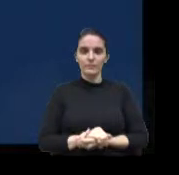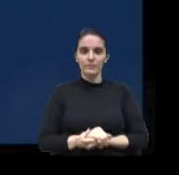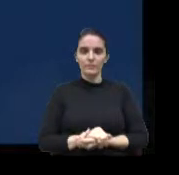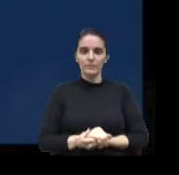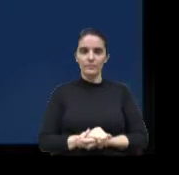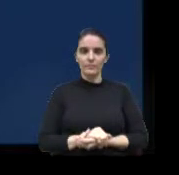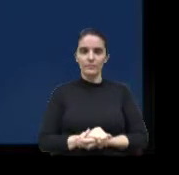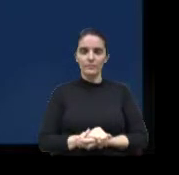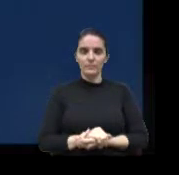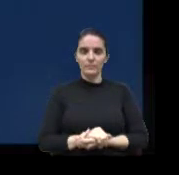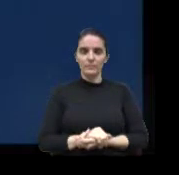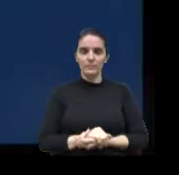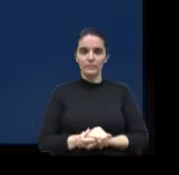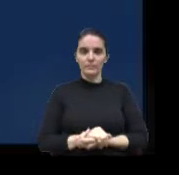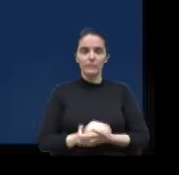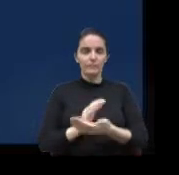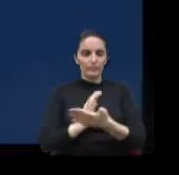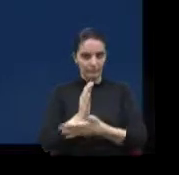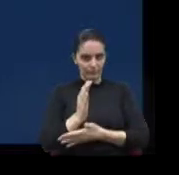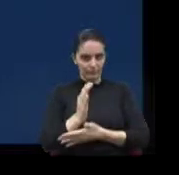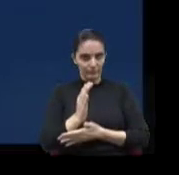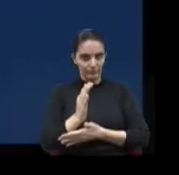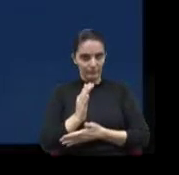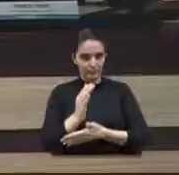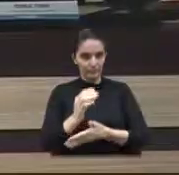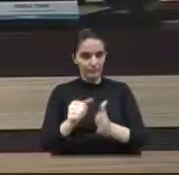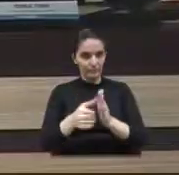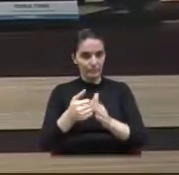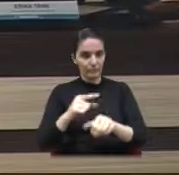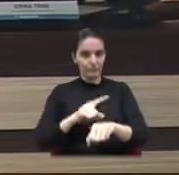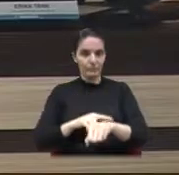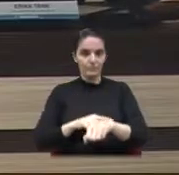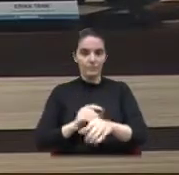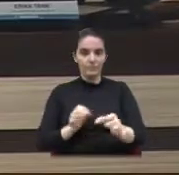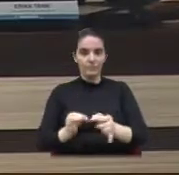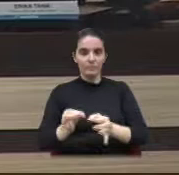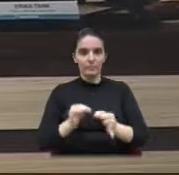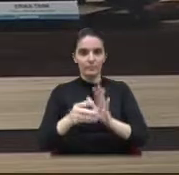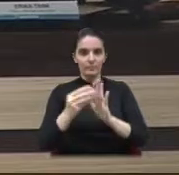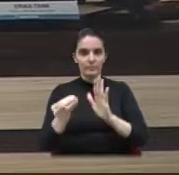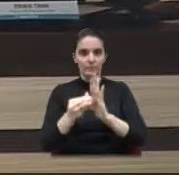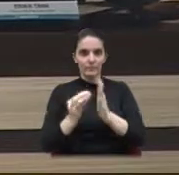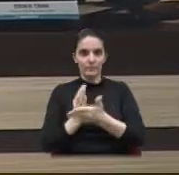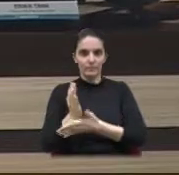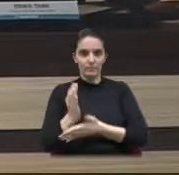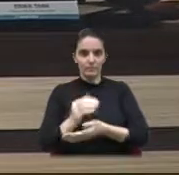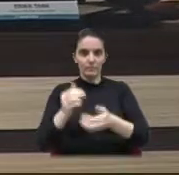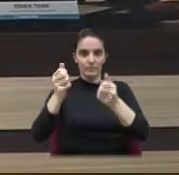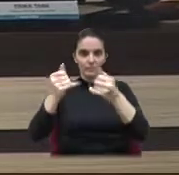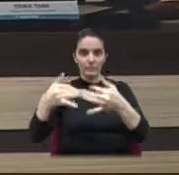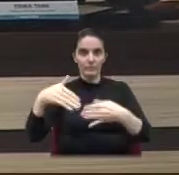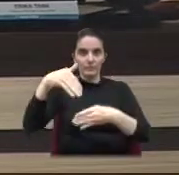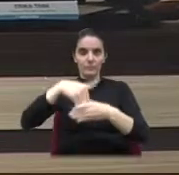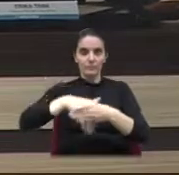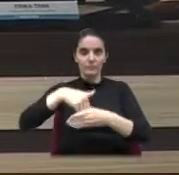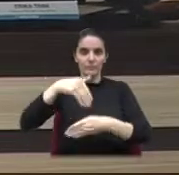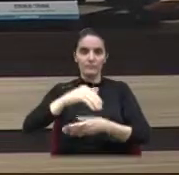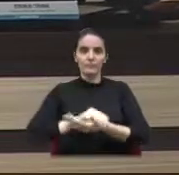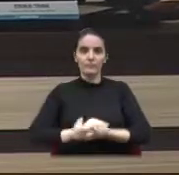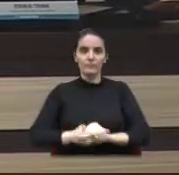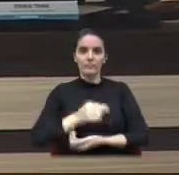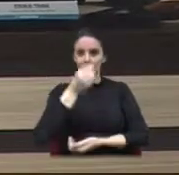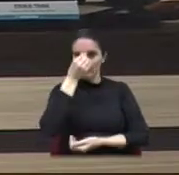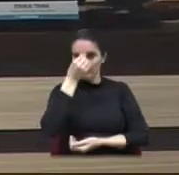Está aprovado em primeiro turno o projeto com as emendas aprovadas. Para justificativa de voto, vereador